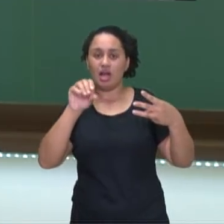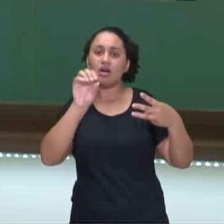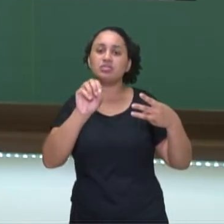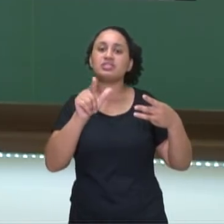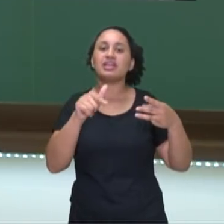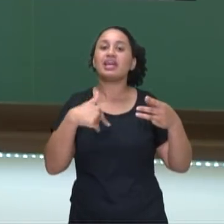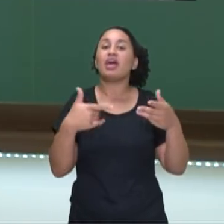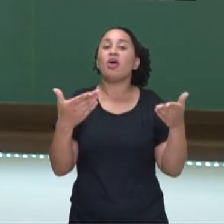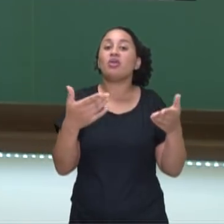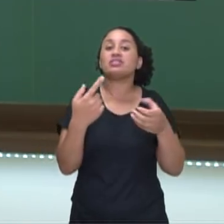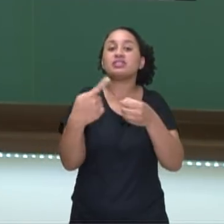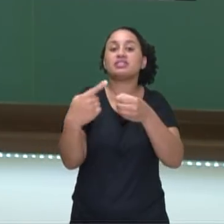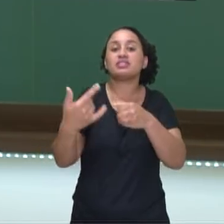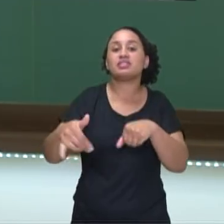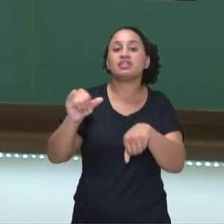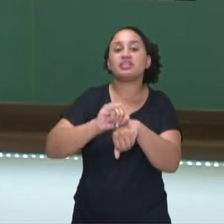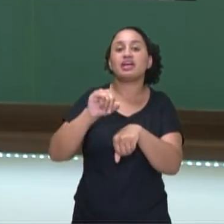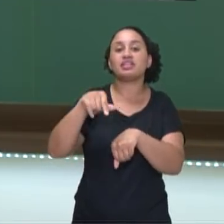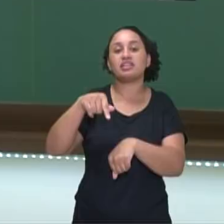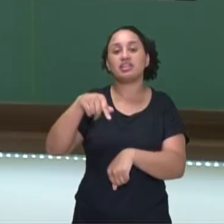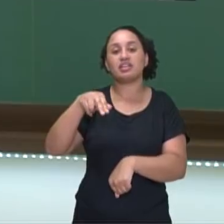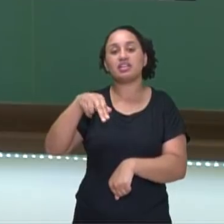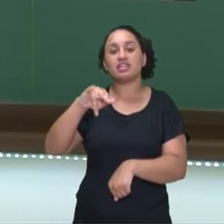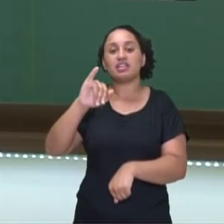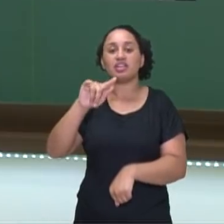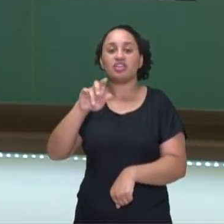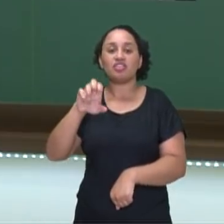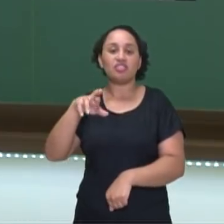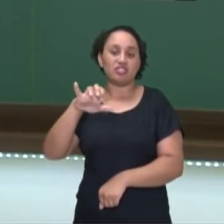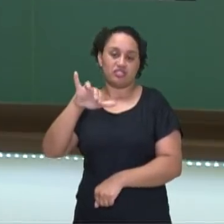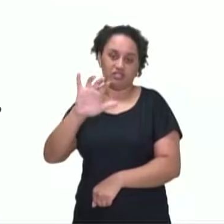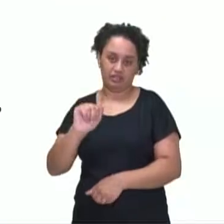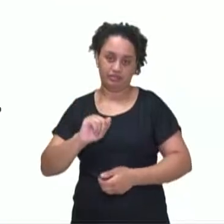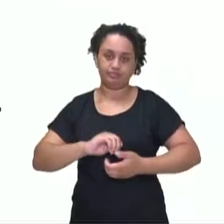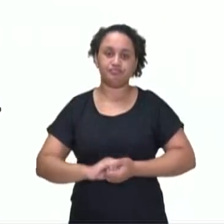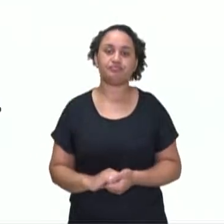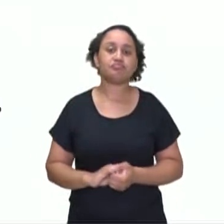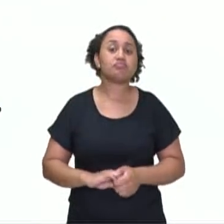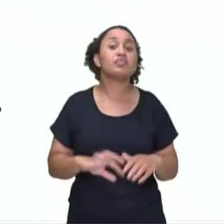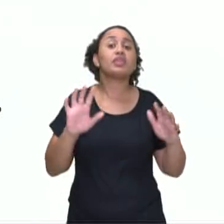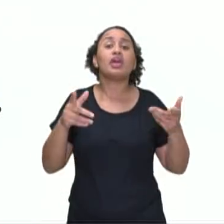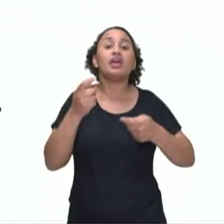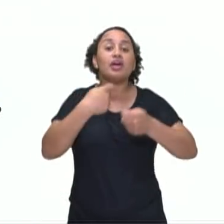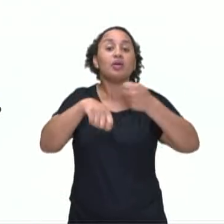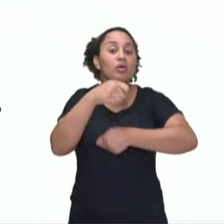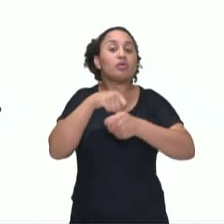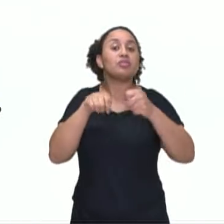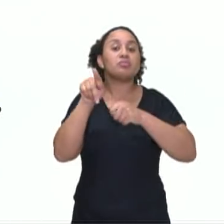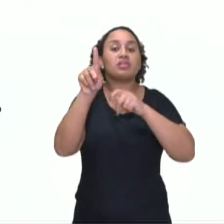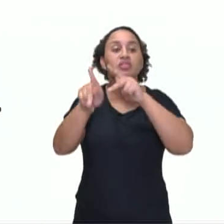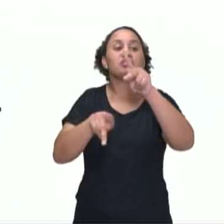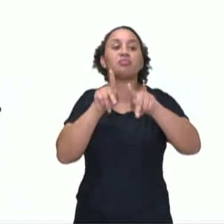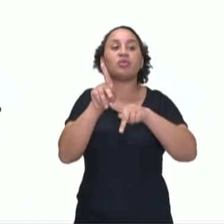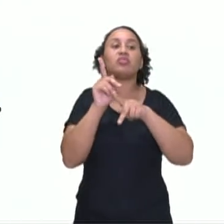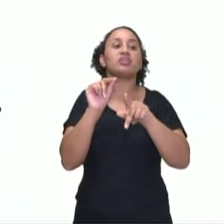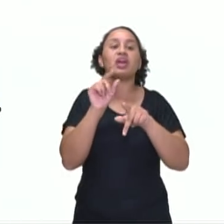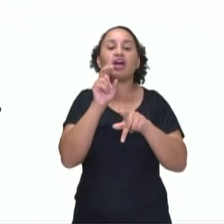E a economia dos iorubás? Como eles viviam economicamente? A força econômica das cidades iorubás vinha